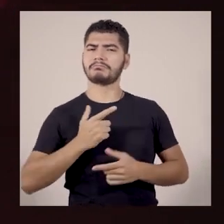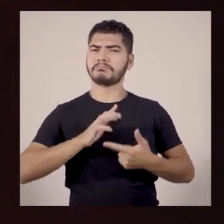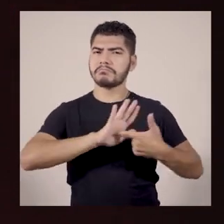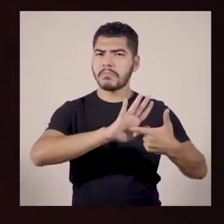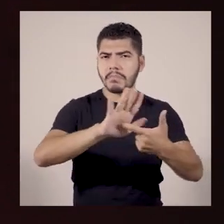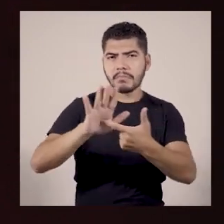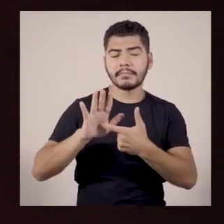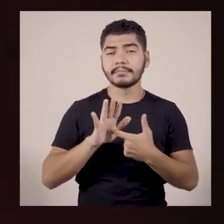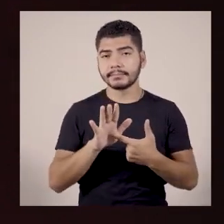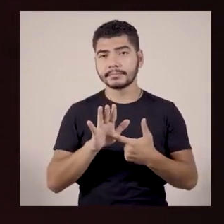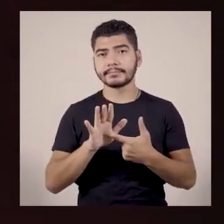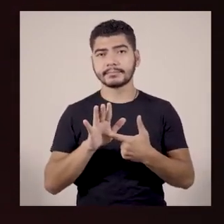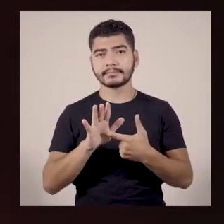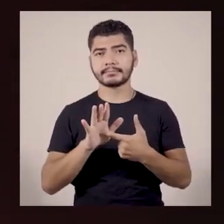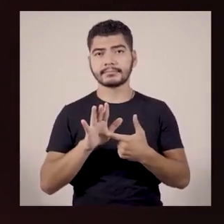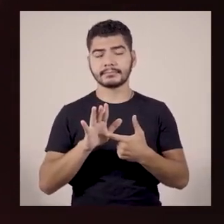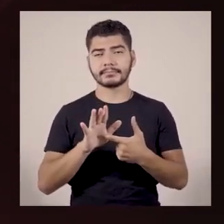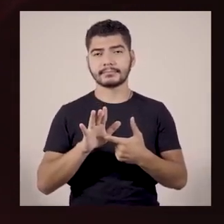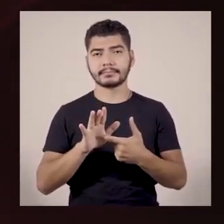sua raiz.